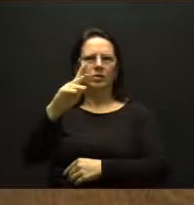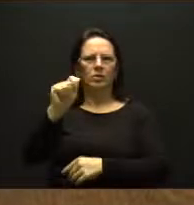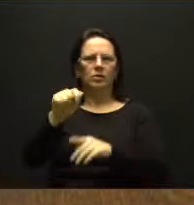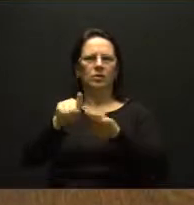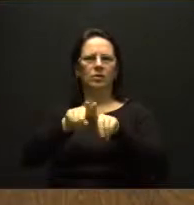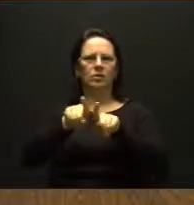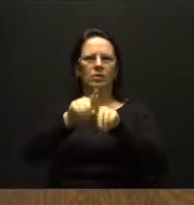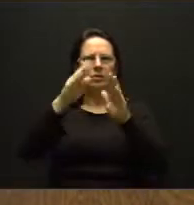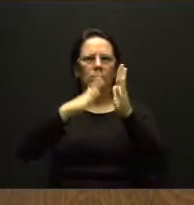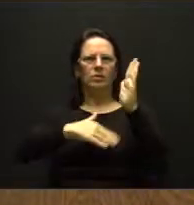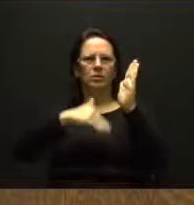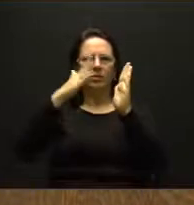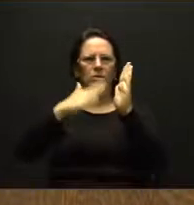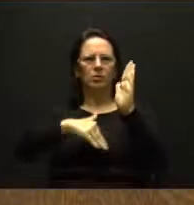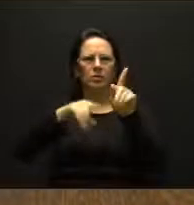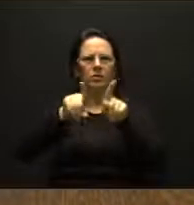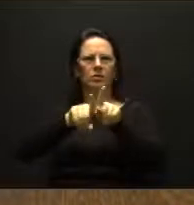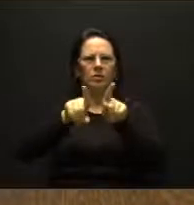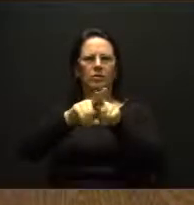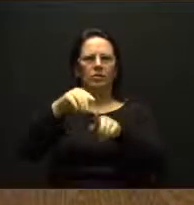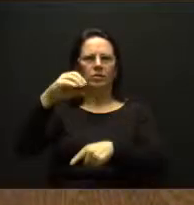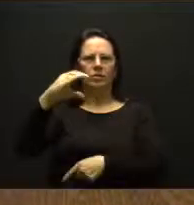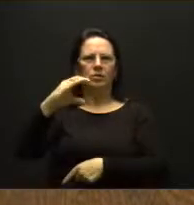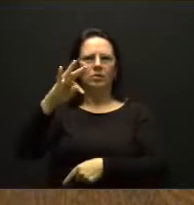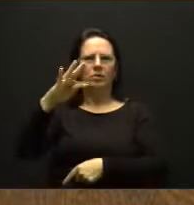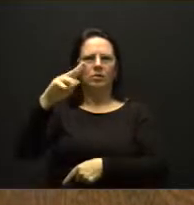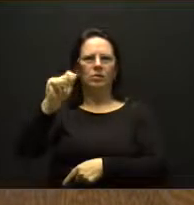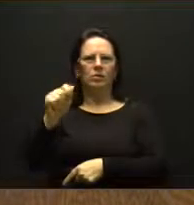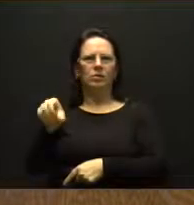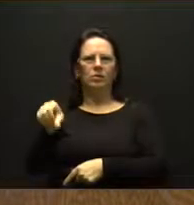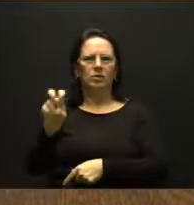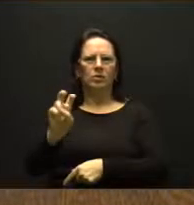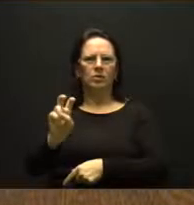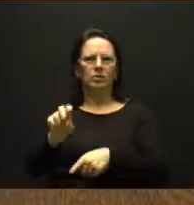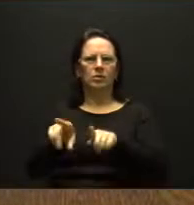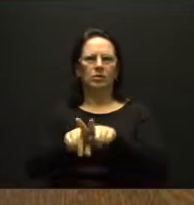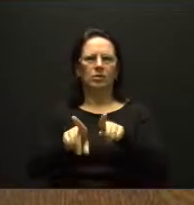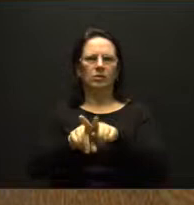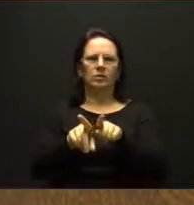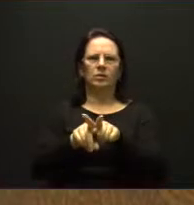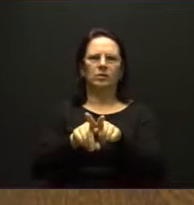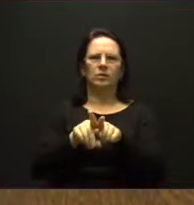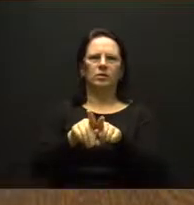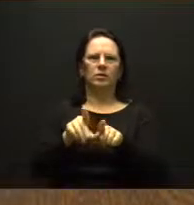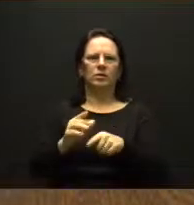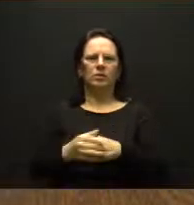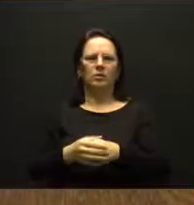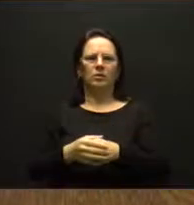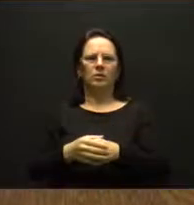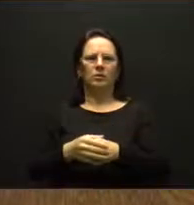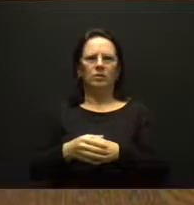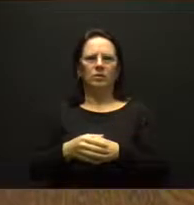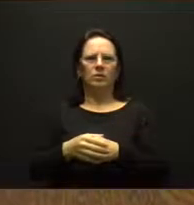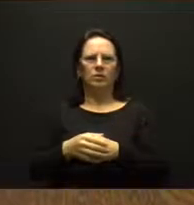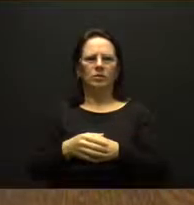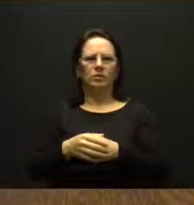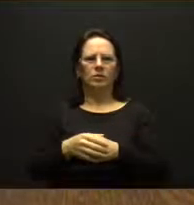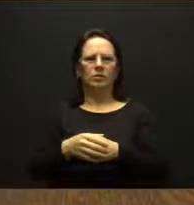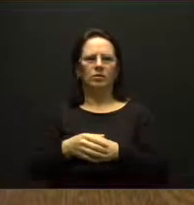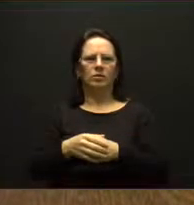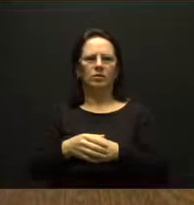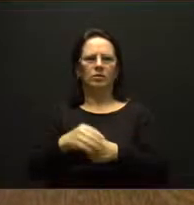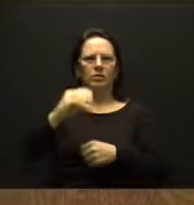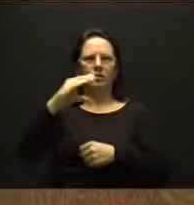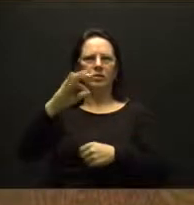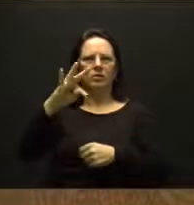de odontologia na unidade básica de saúde da cota 95 em caminhos e manutenção na cadeira odontológica unidade básica da cota